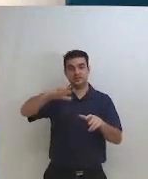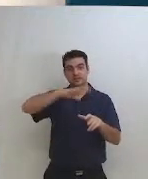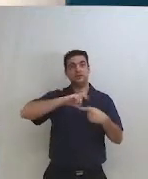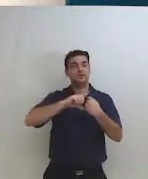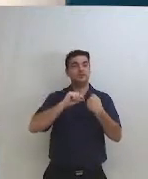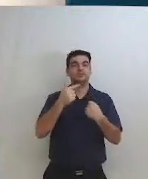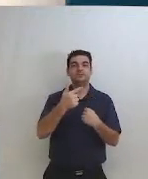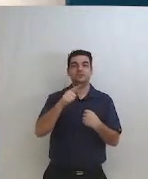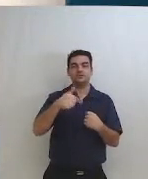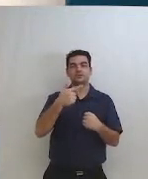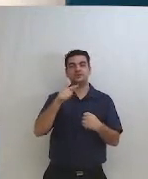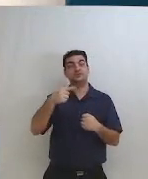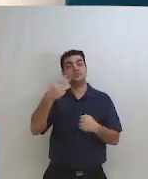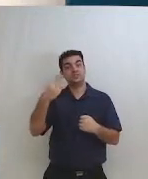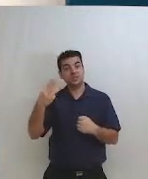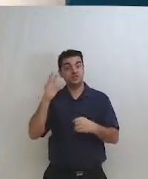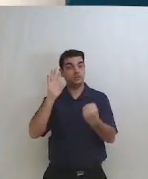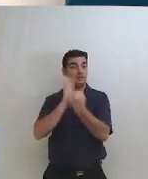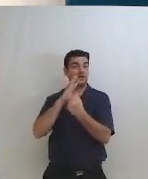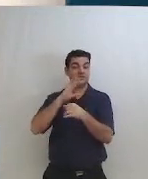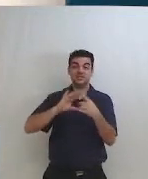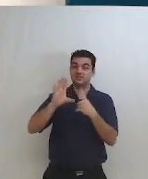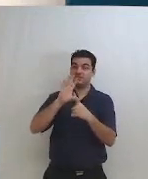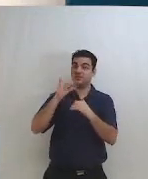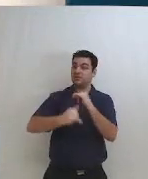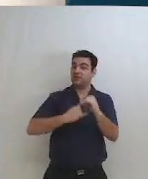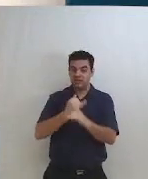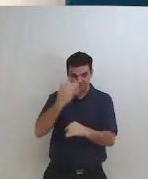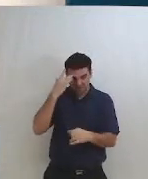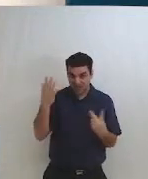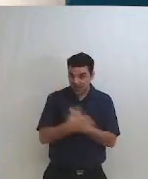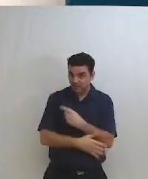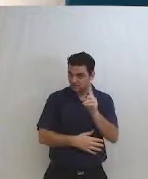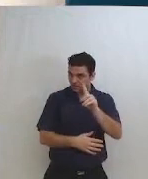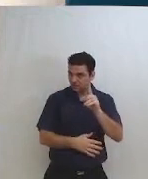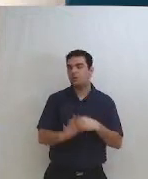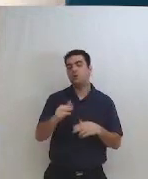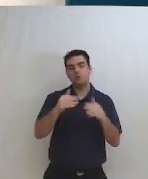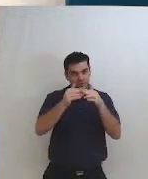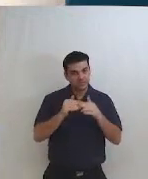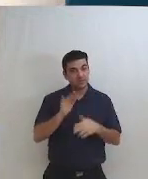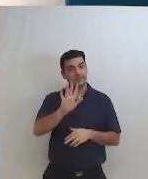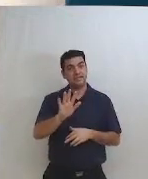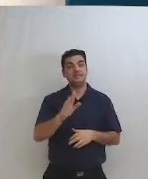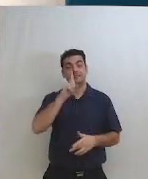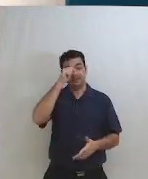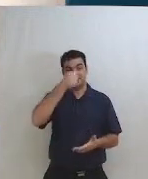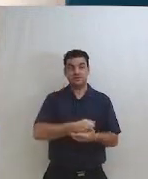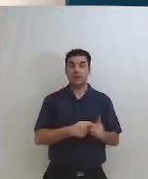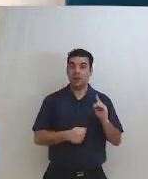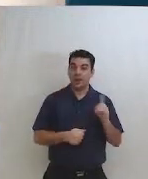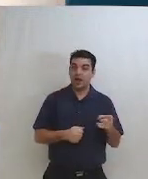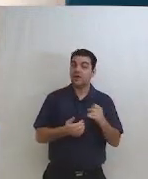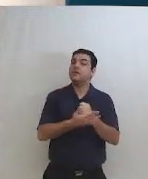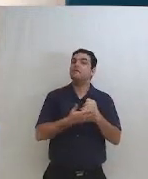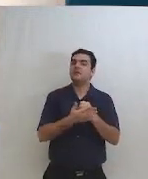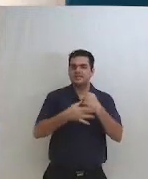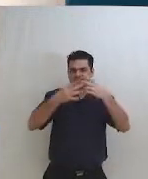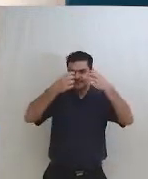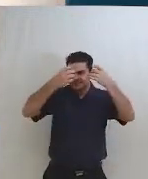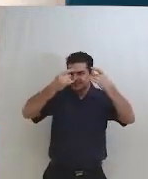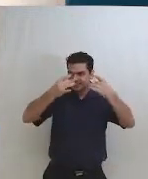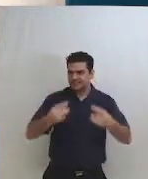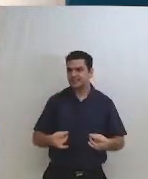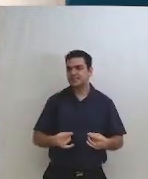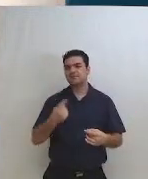Internet, não havendo falar em ilegalidade nesse ponto. Além disso, a decisão está calcada em elementos do caso concreto, com a indicação